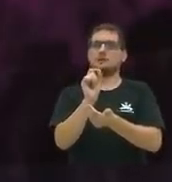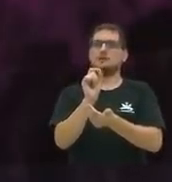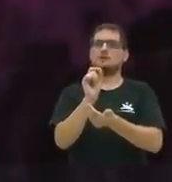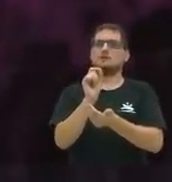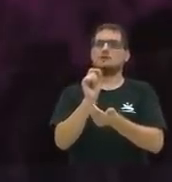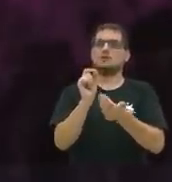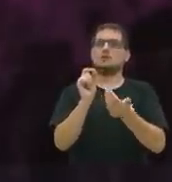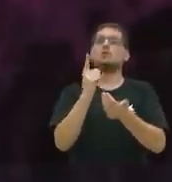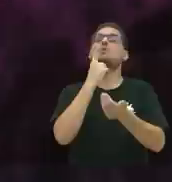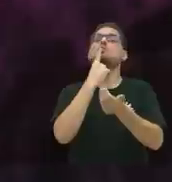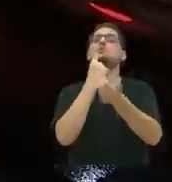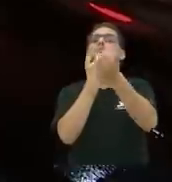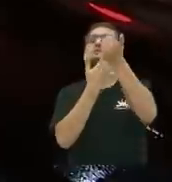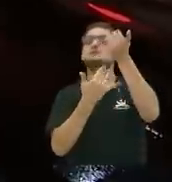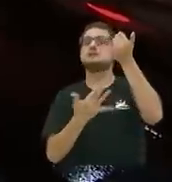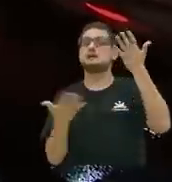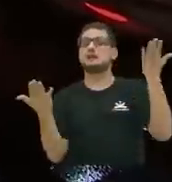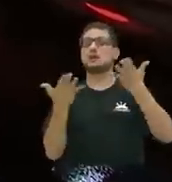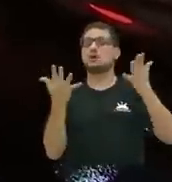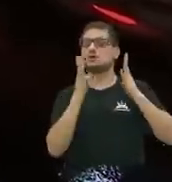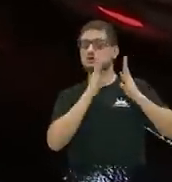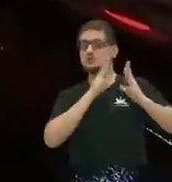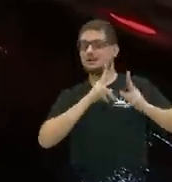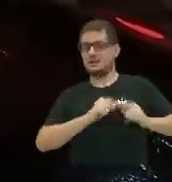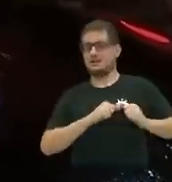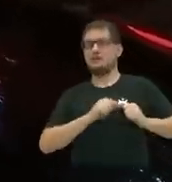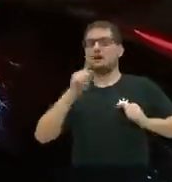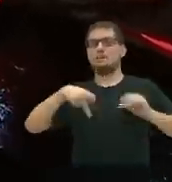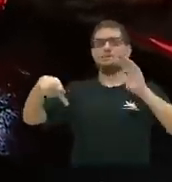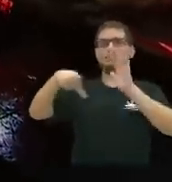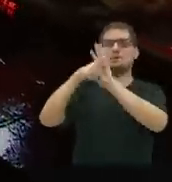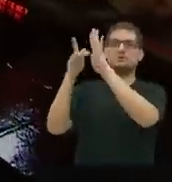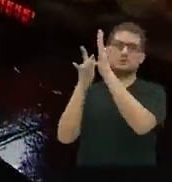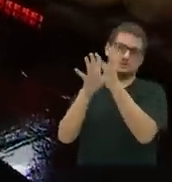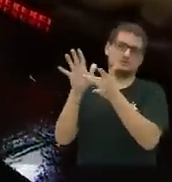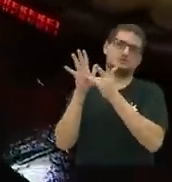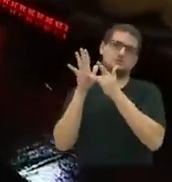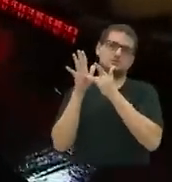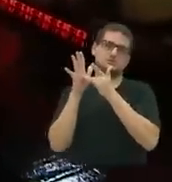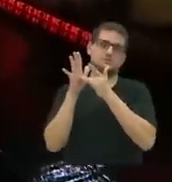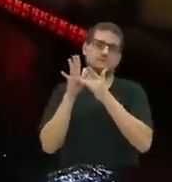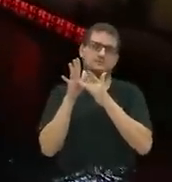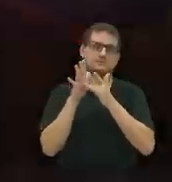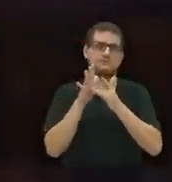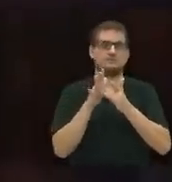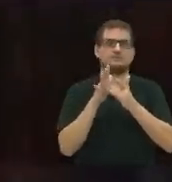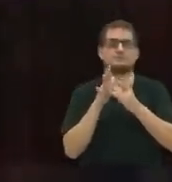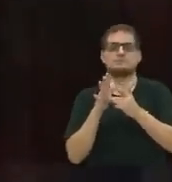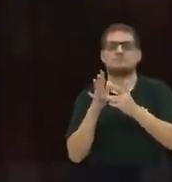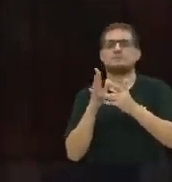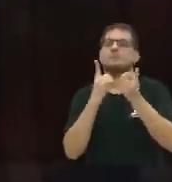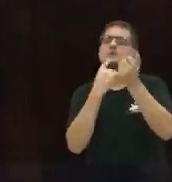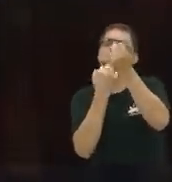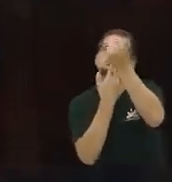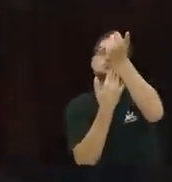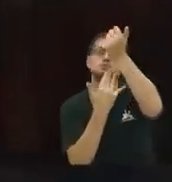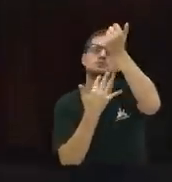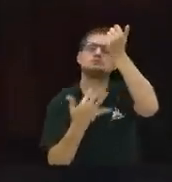o sangue de Cristo. O sangue que hoje nos